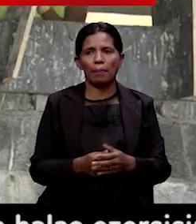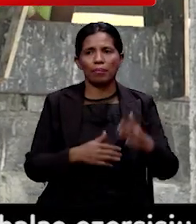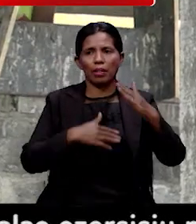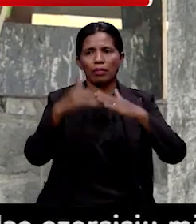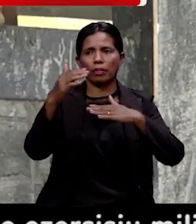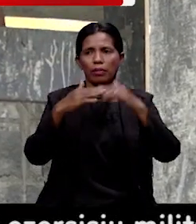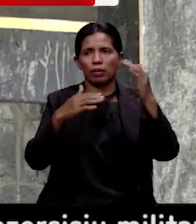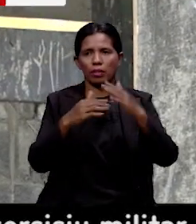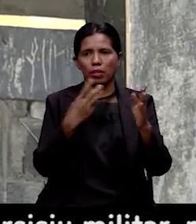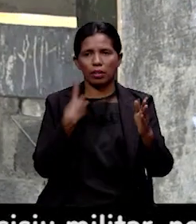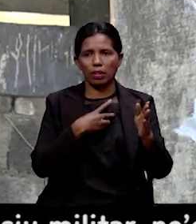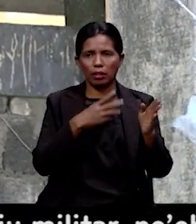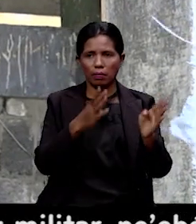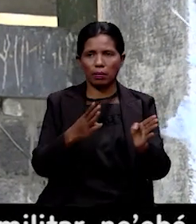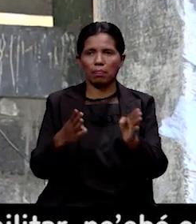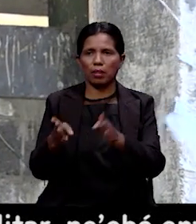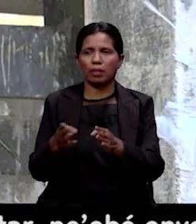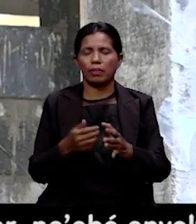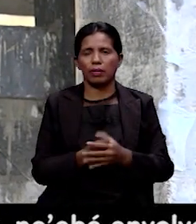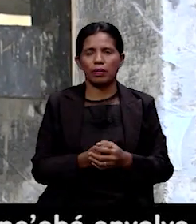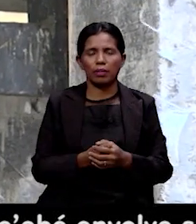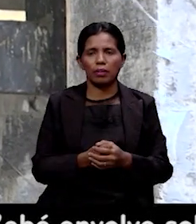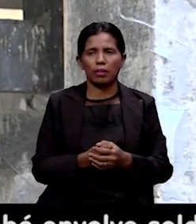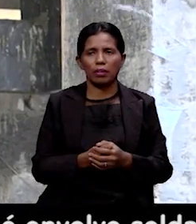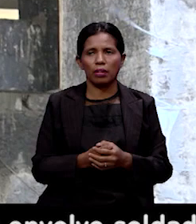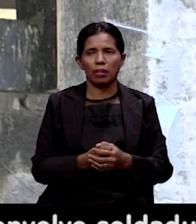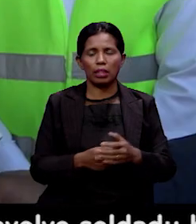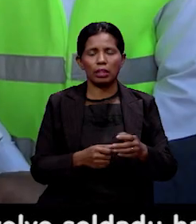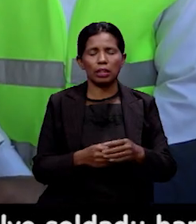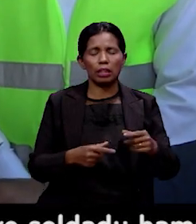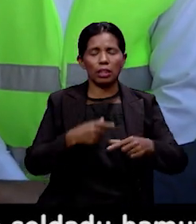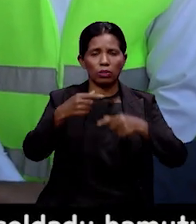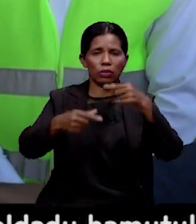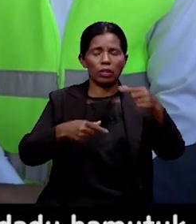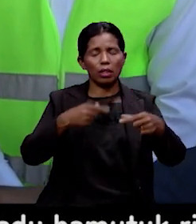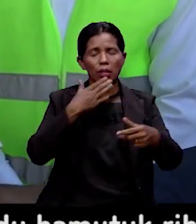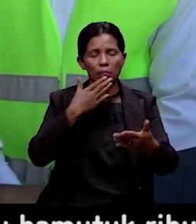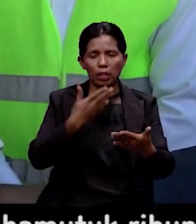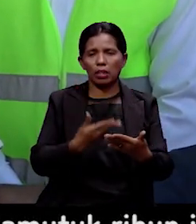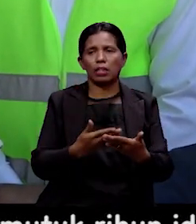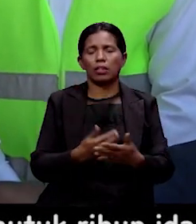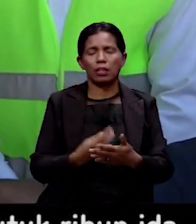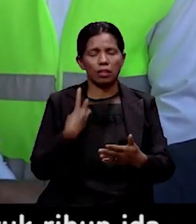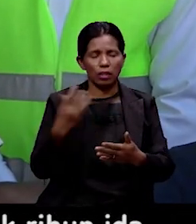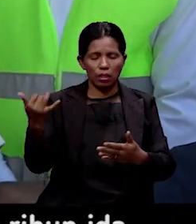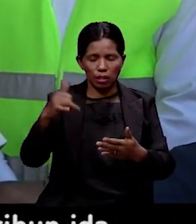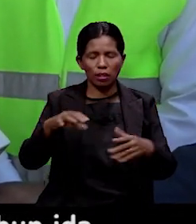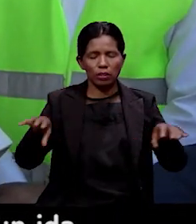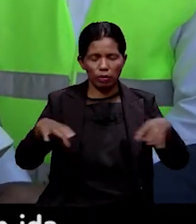infraestruturas ita prepara ita no quadro sira, tecnologia na bedia, para que sira confortável de serviço,